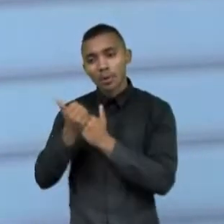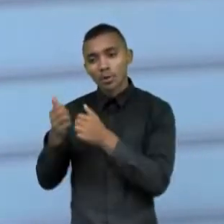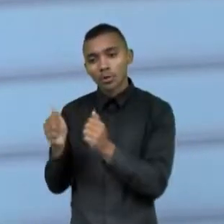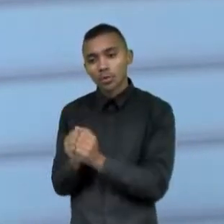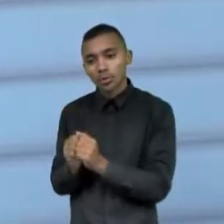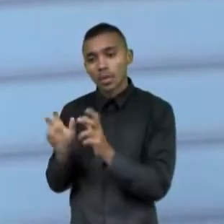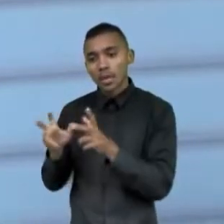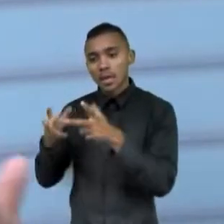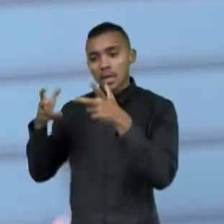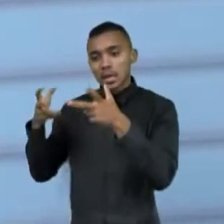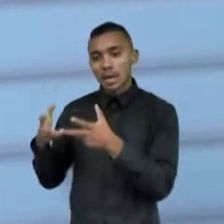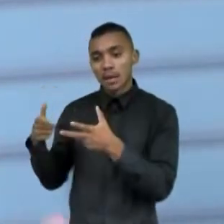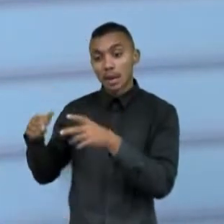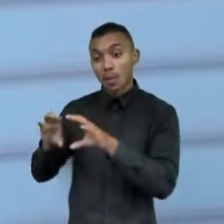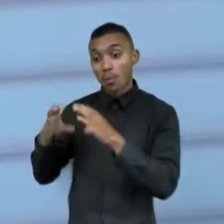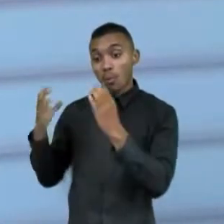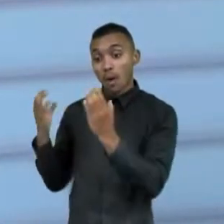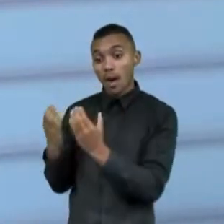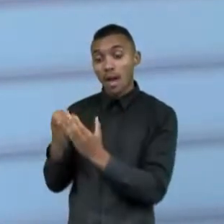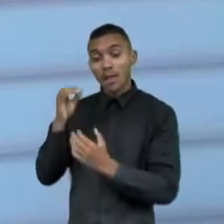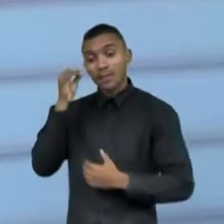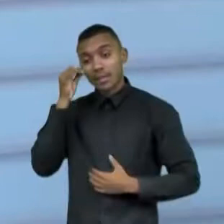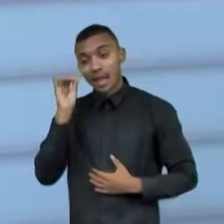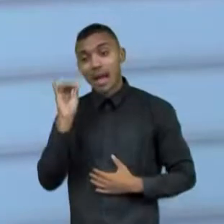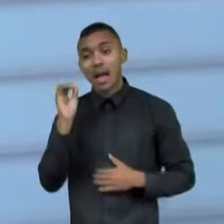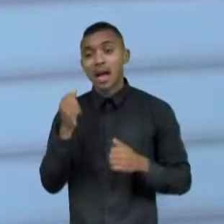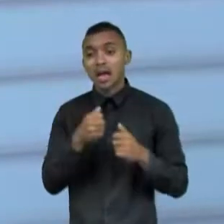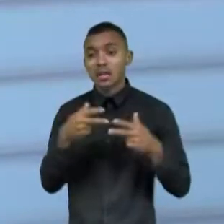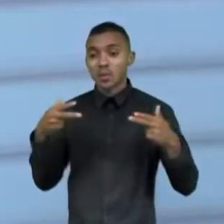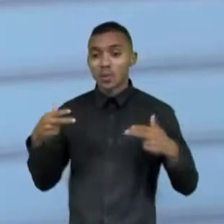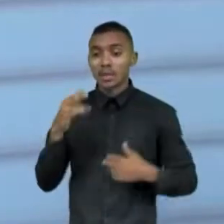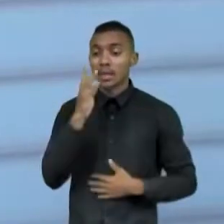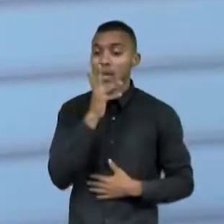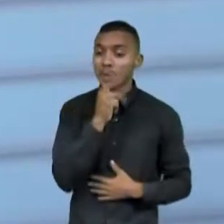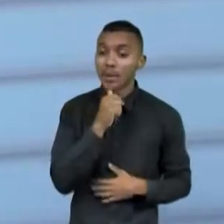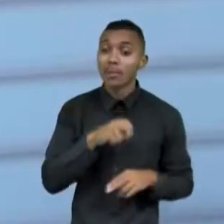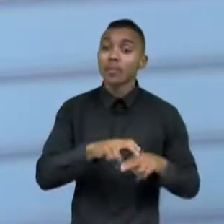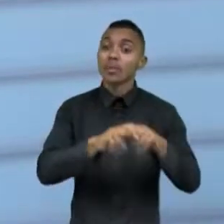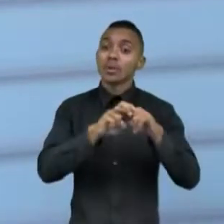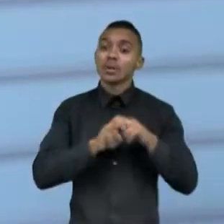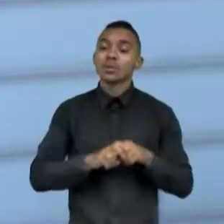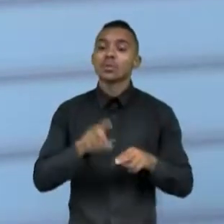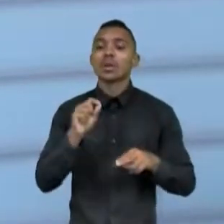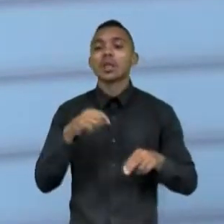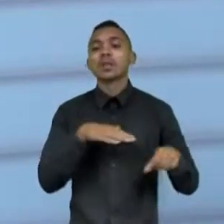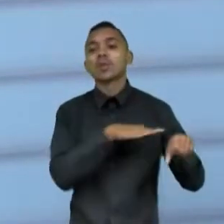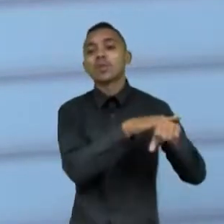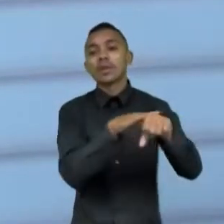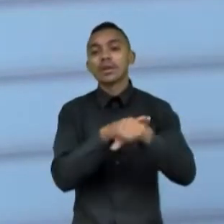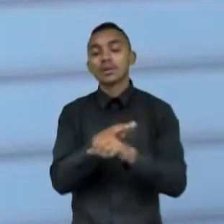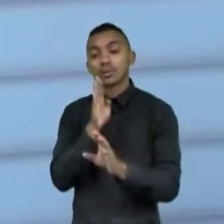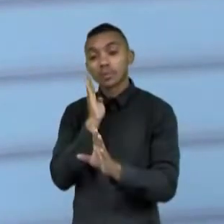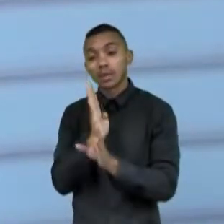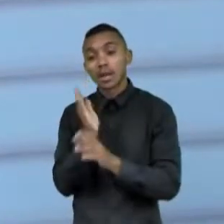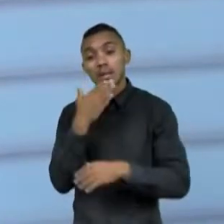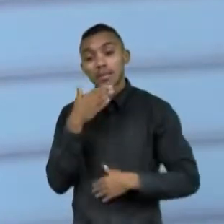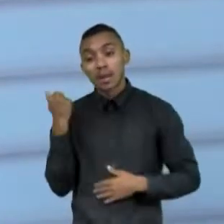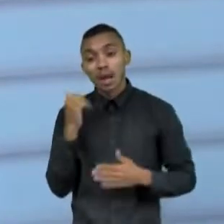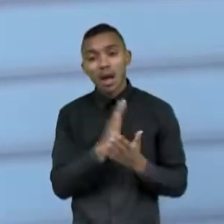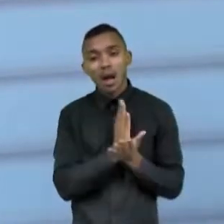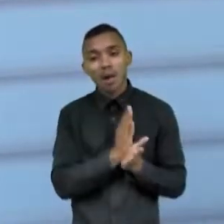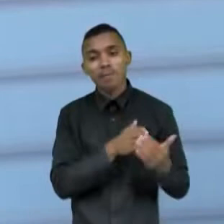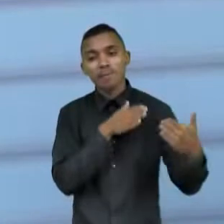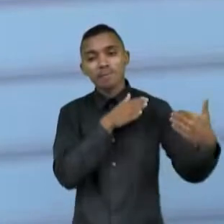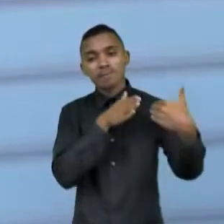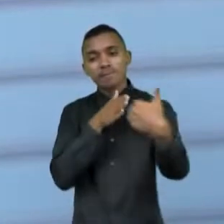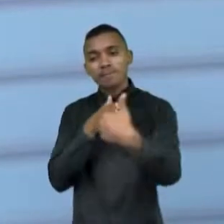Câmara e, para não ter retrabalho, né, nos atendimentos, a gente conversa para atender os casos específicos, né?